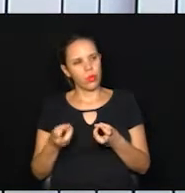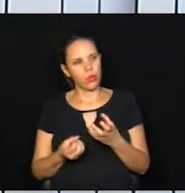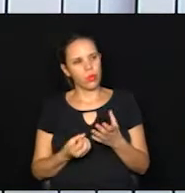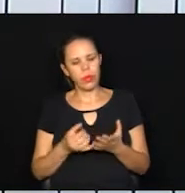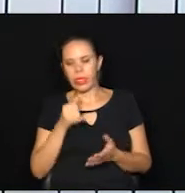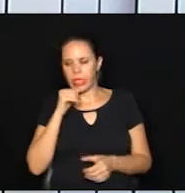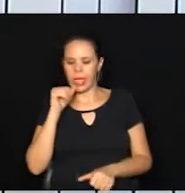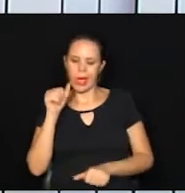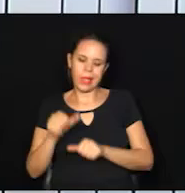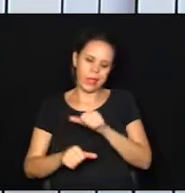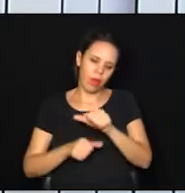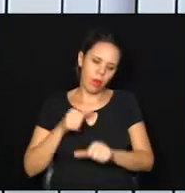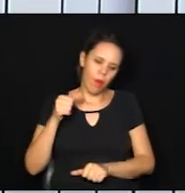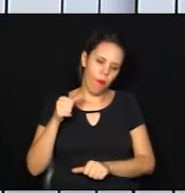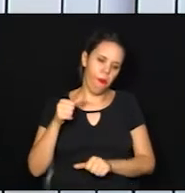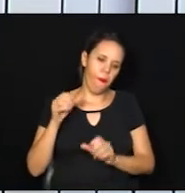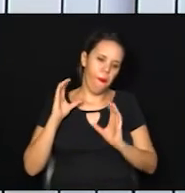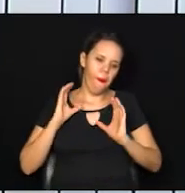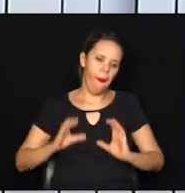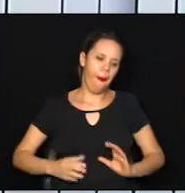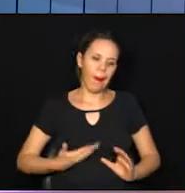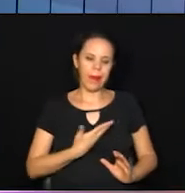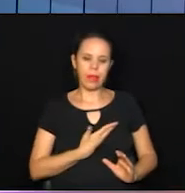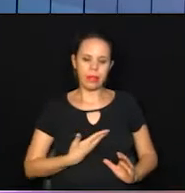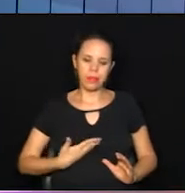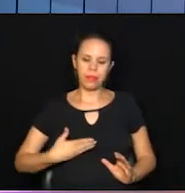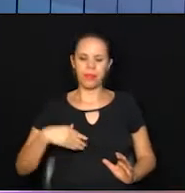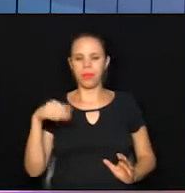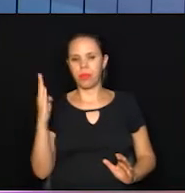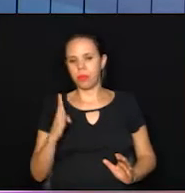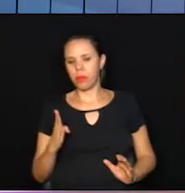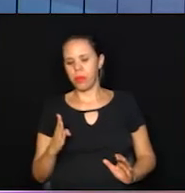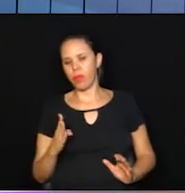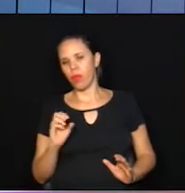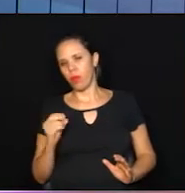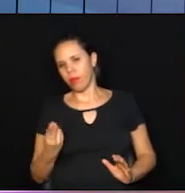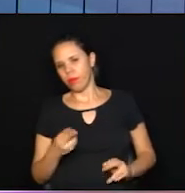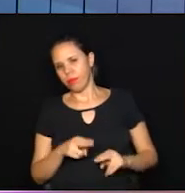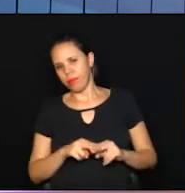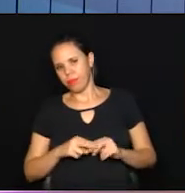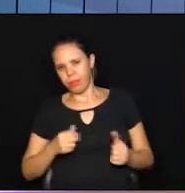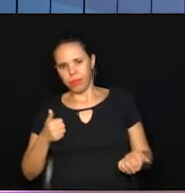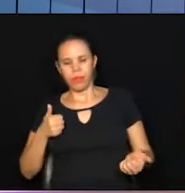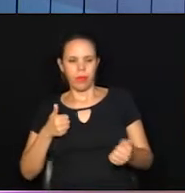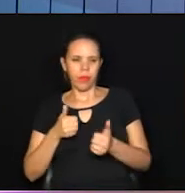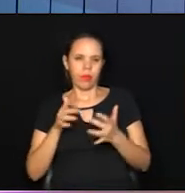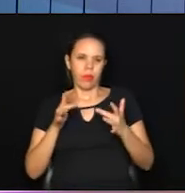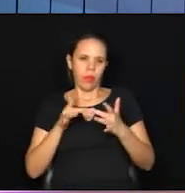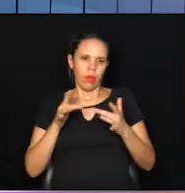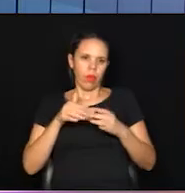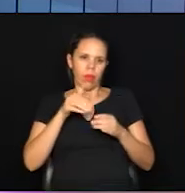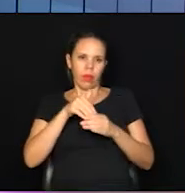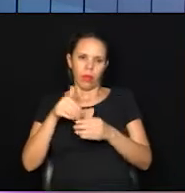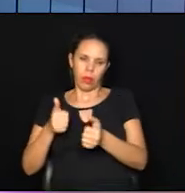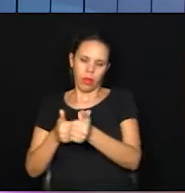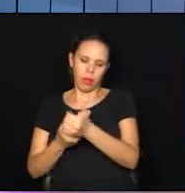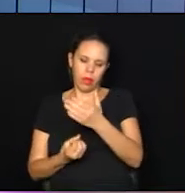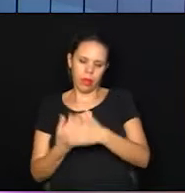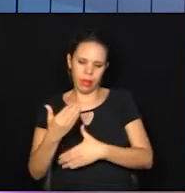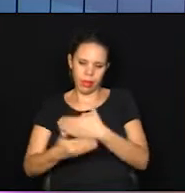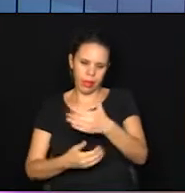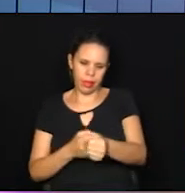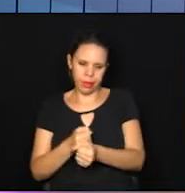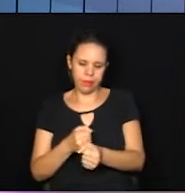uma mudança de postura do governo brasileiro, seja por conta de aproximação de eleição que acontece ano que